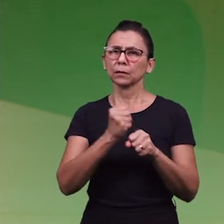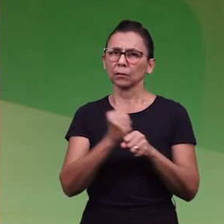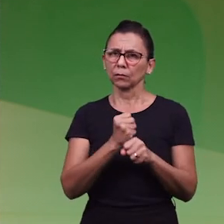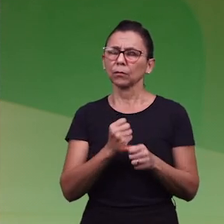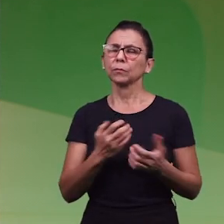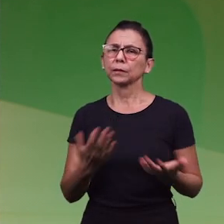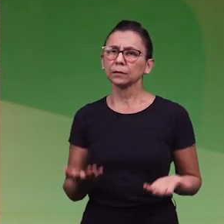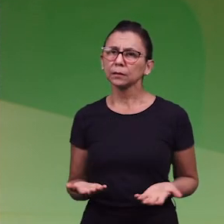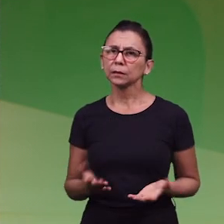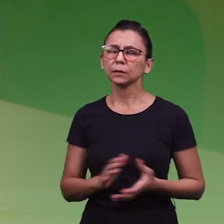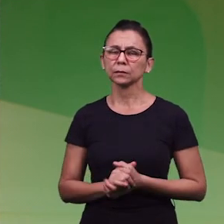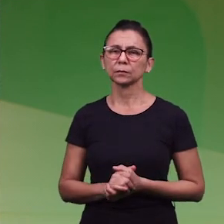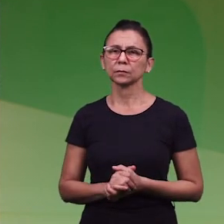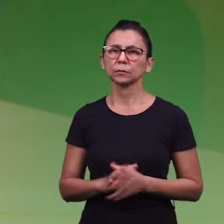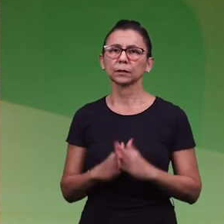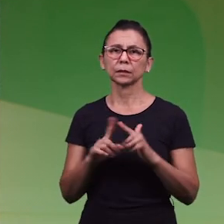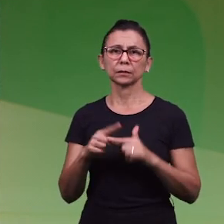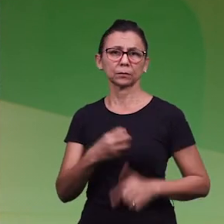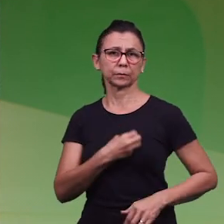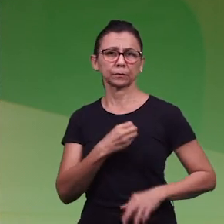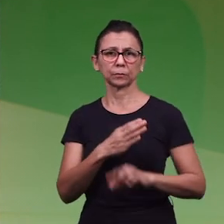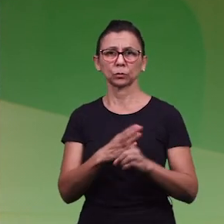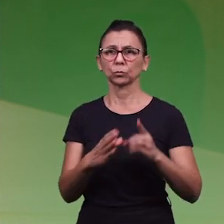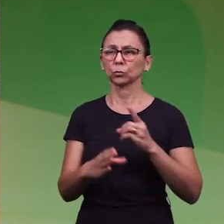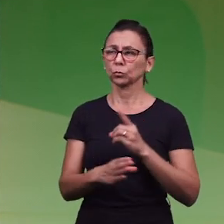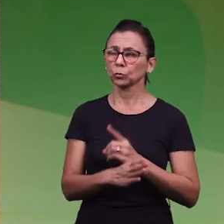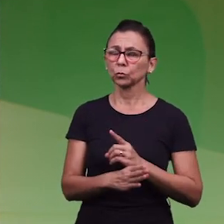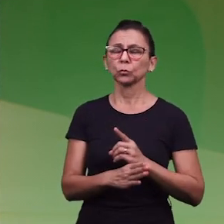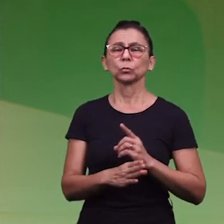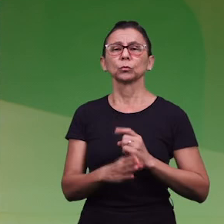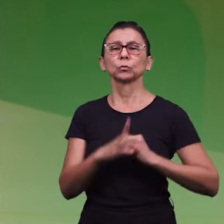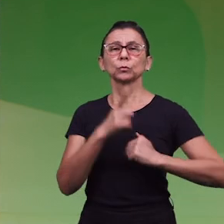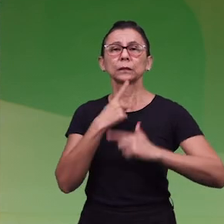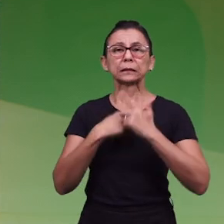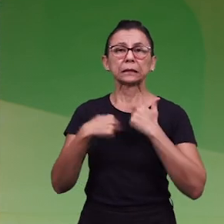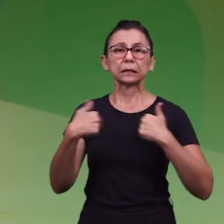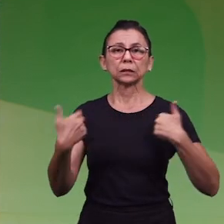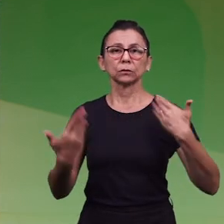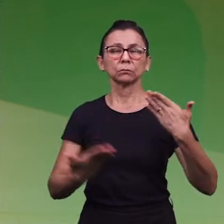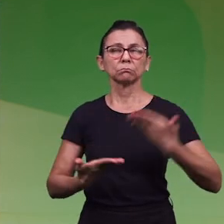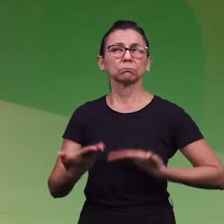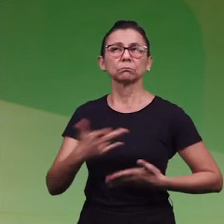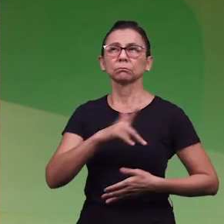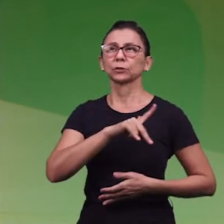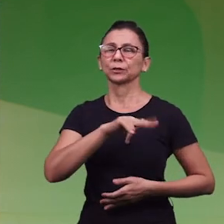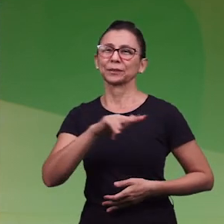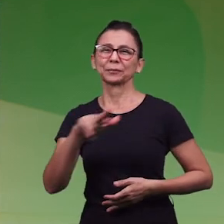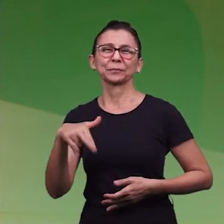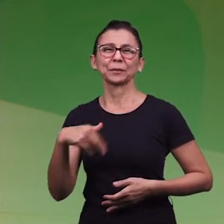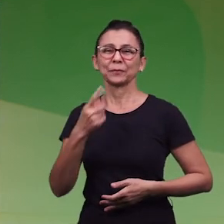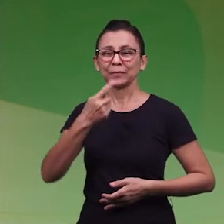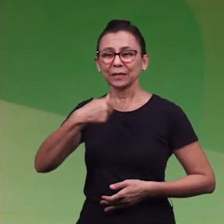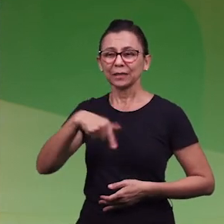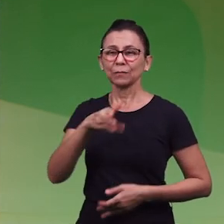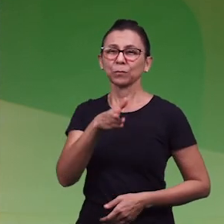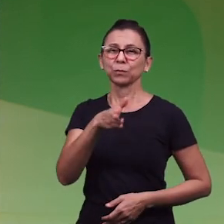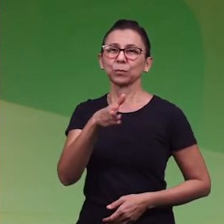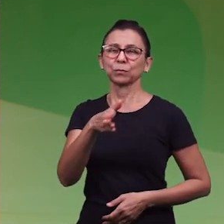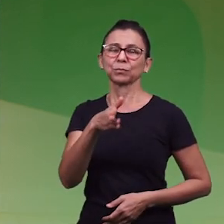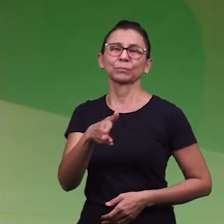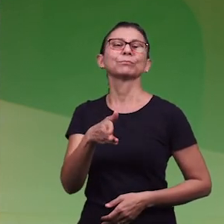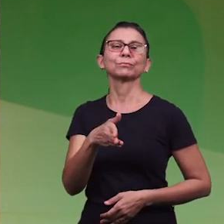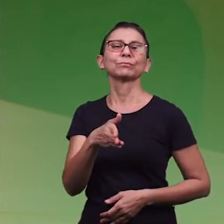participa dos cultos, o desejo dos irmãos, de estar presente, de